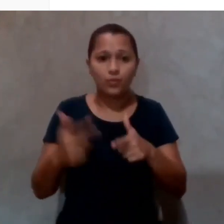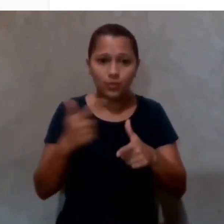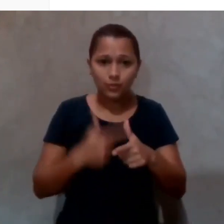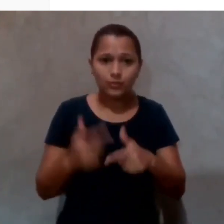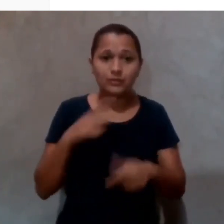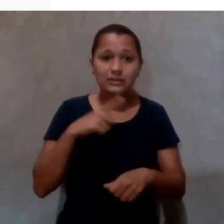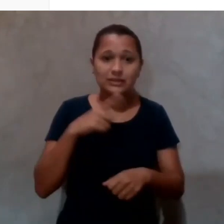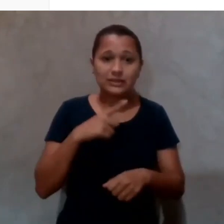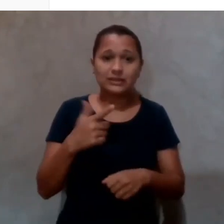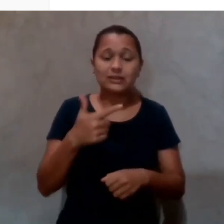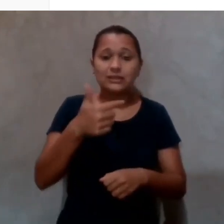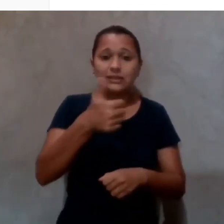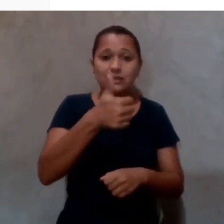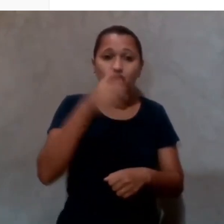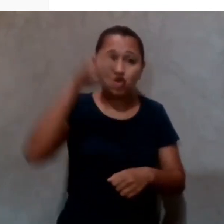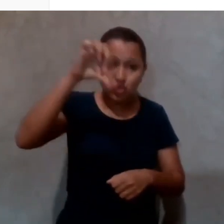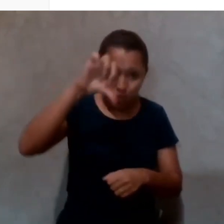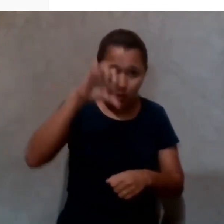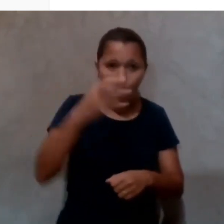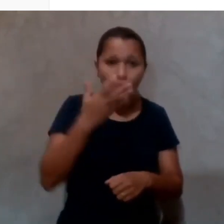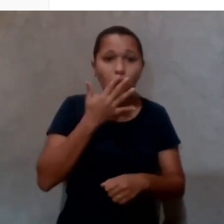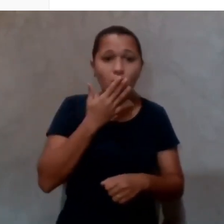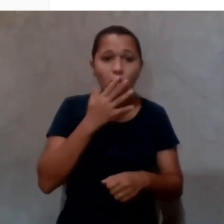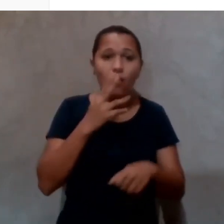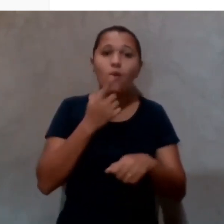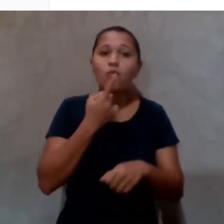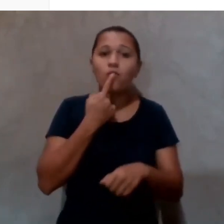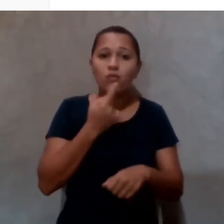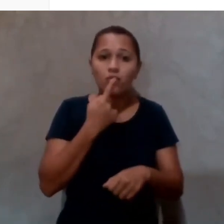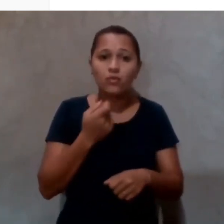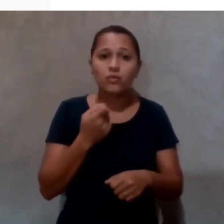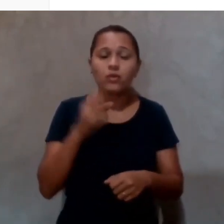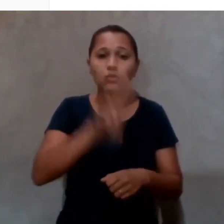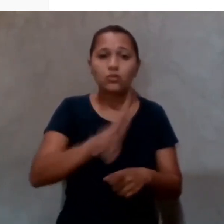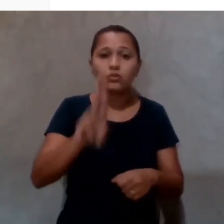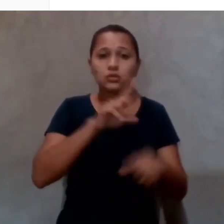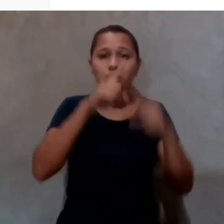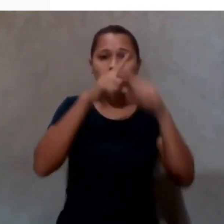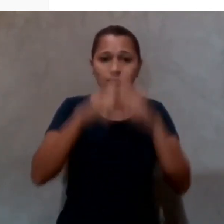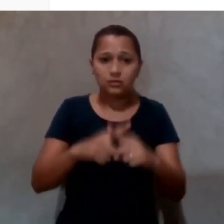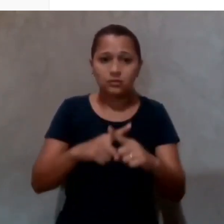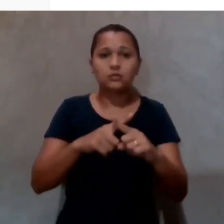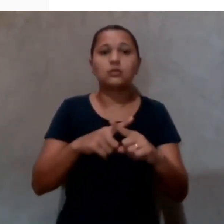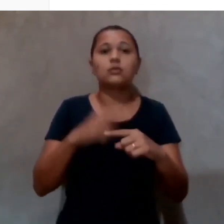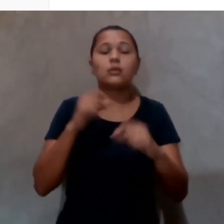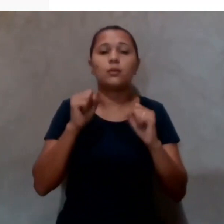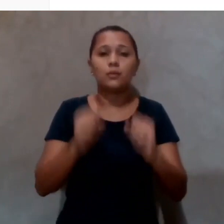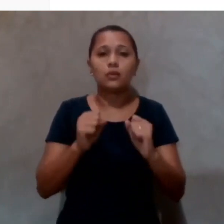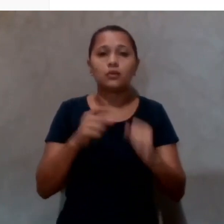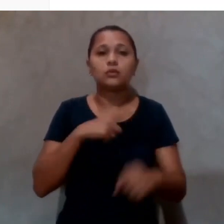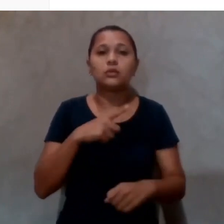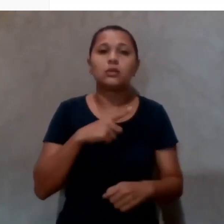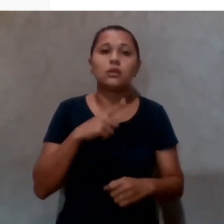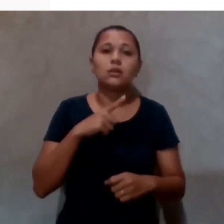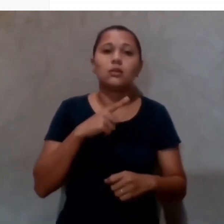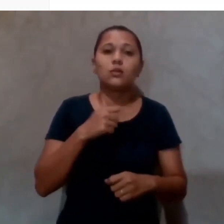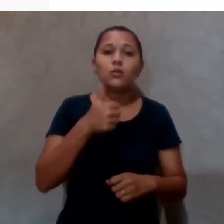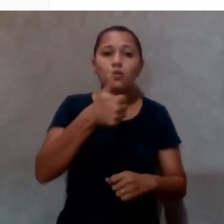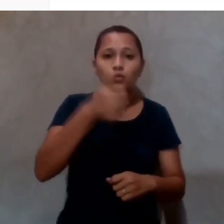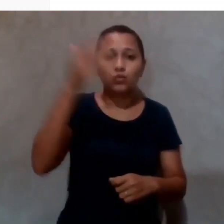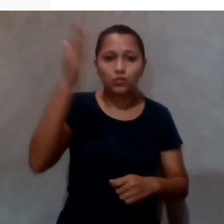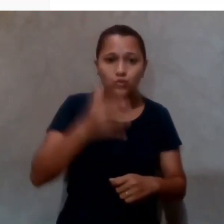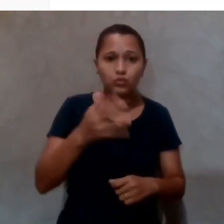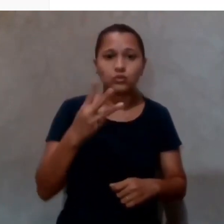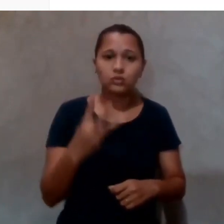cores vermelhas, utilizando a multiplicação de probabilidades, nós vamos ter 1/3 vezes 1/3,